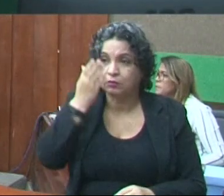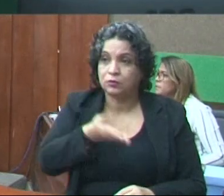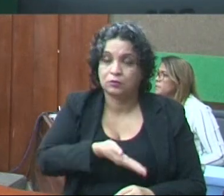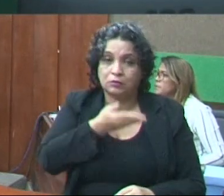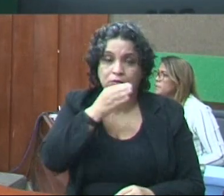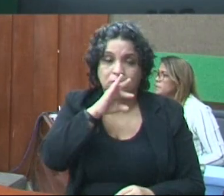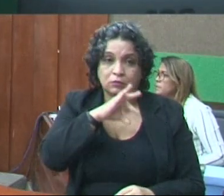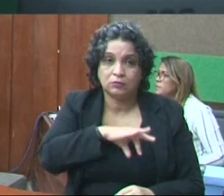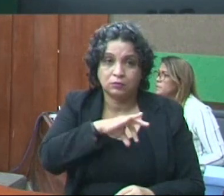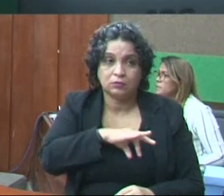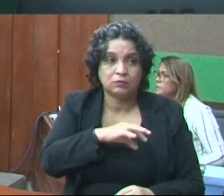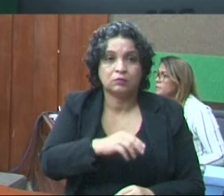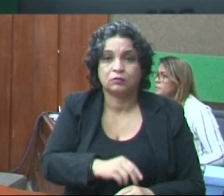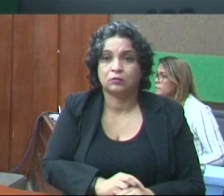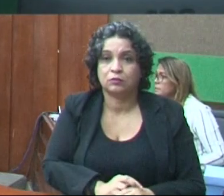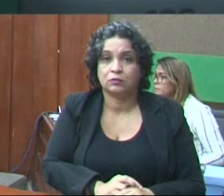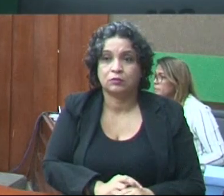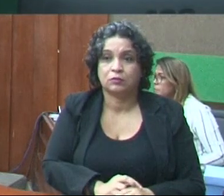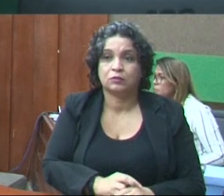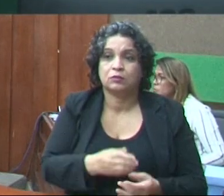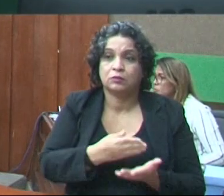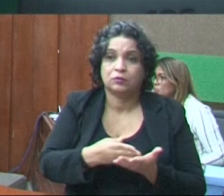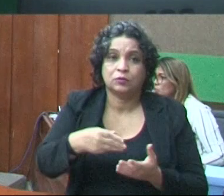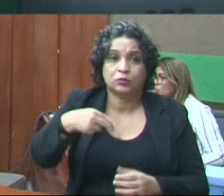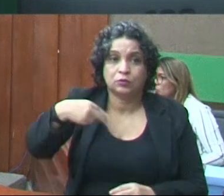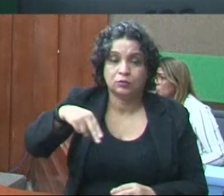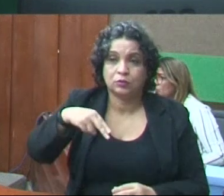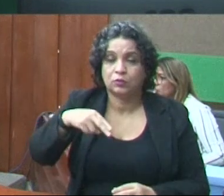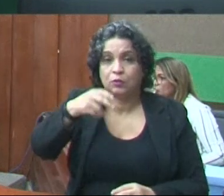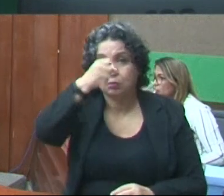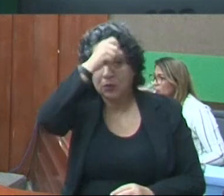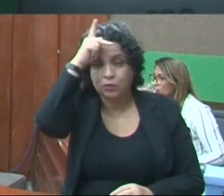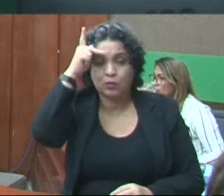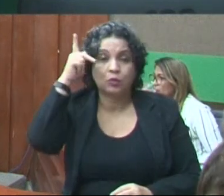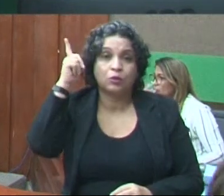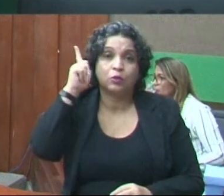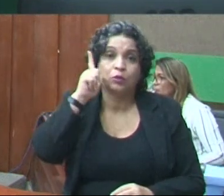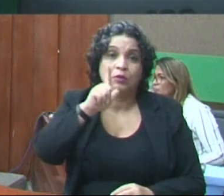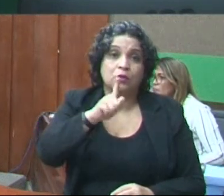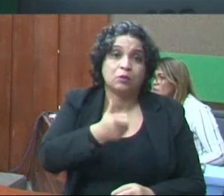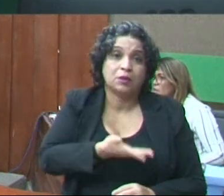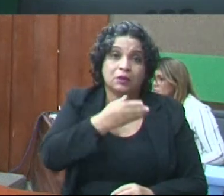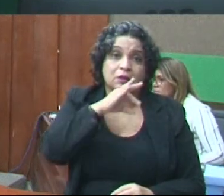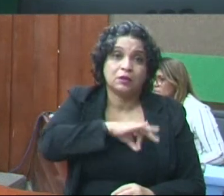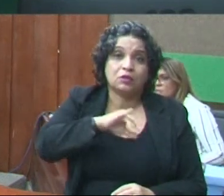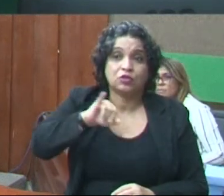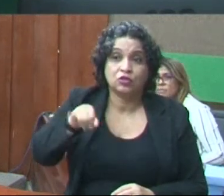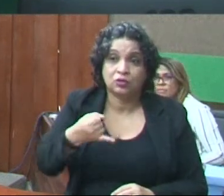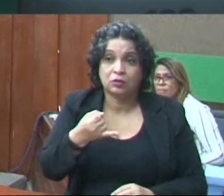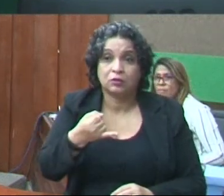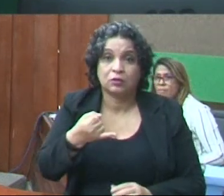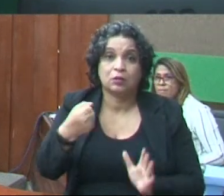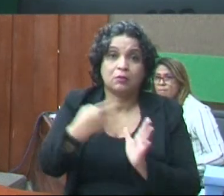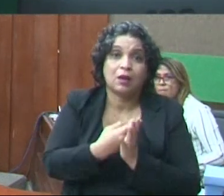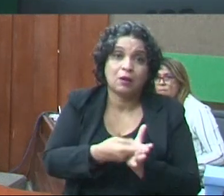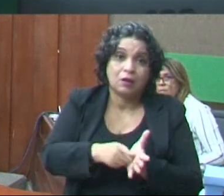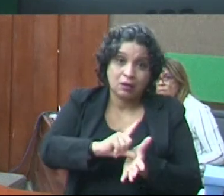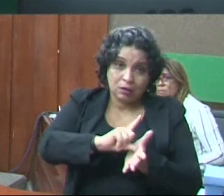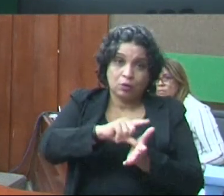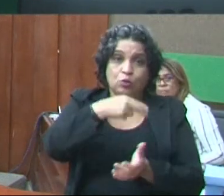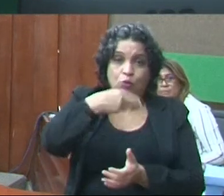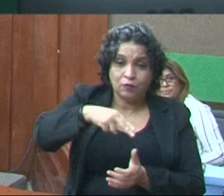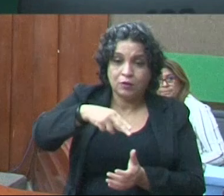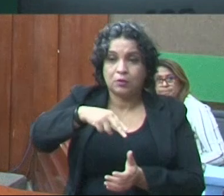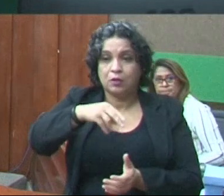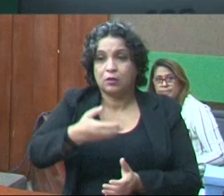aumentado, aplicado em novembro, o prefeito de Cuiabá decidiu aumentar em janeiro e ainda pagou retroativo de